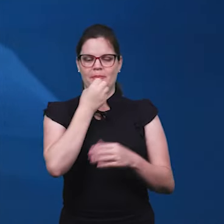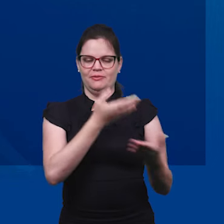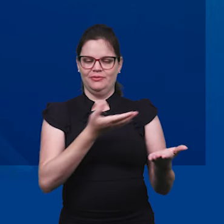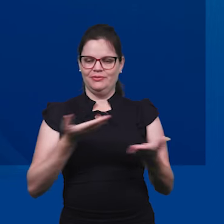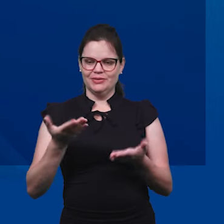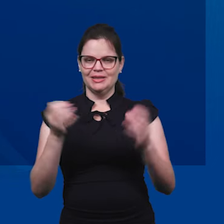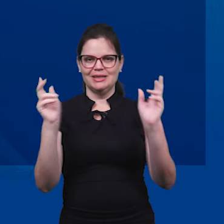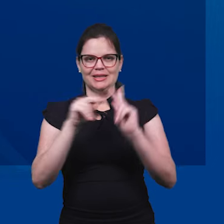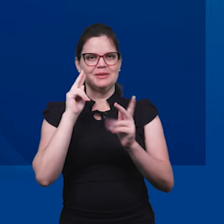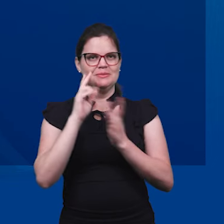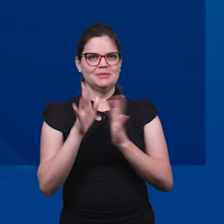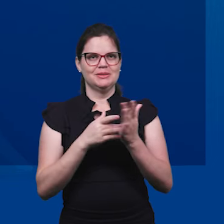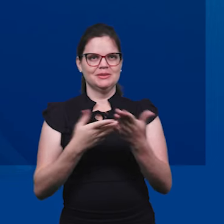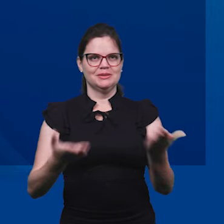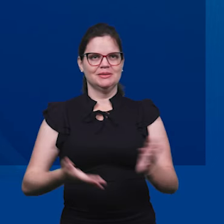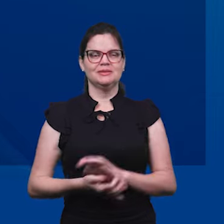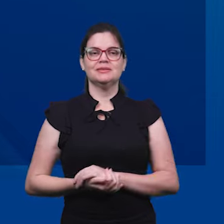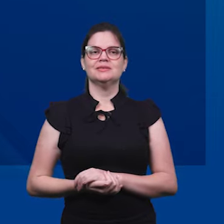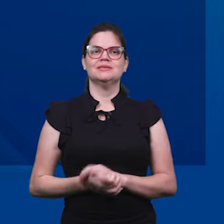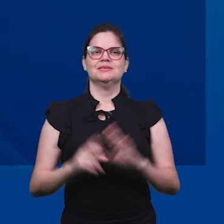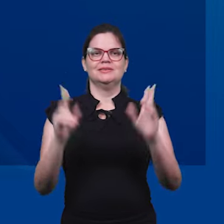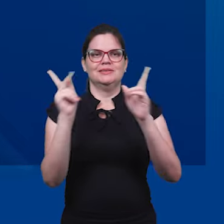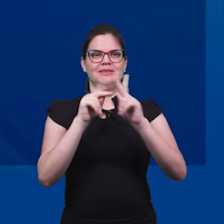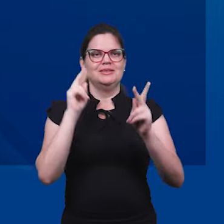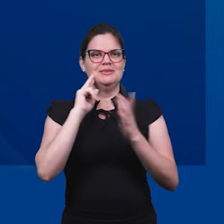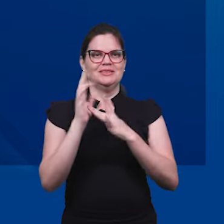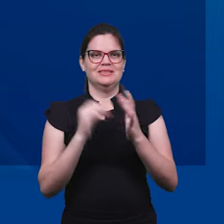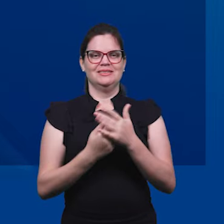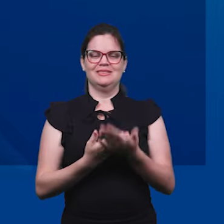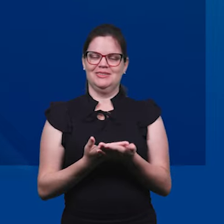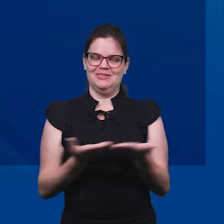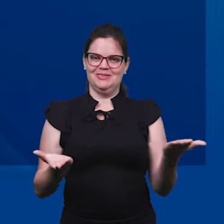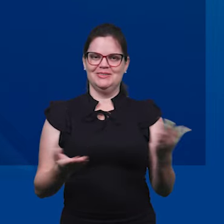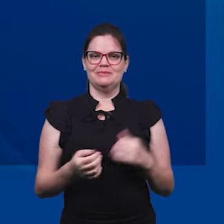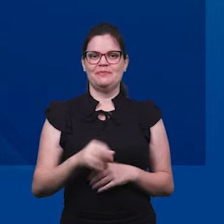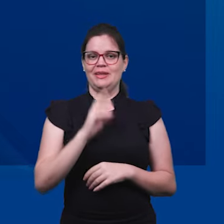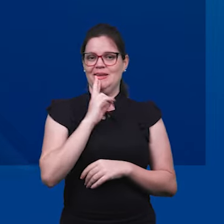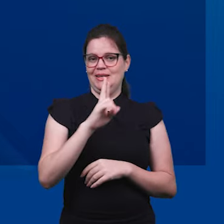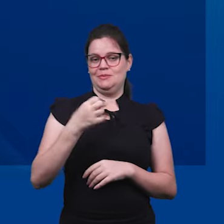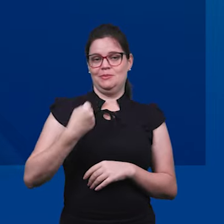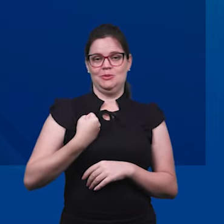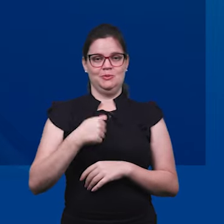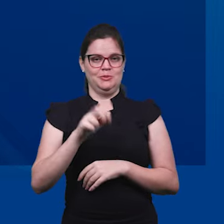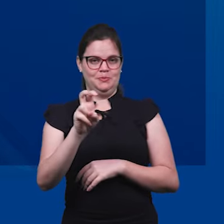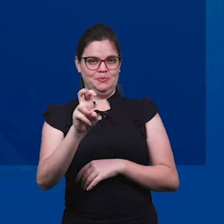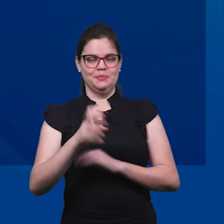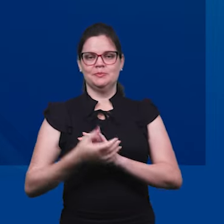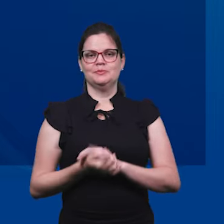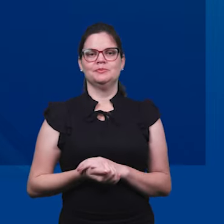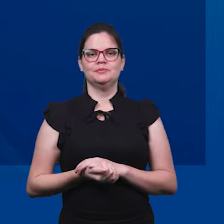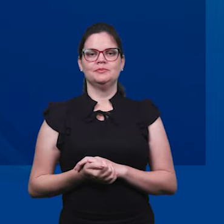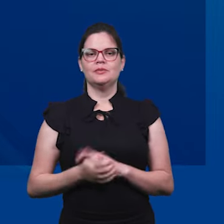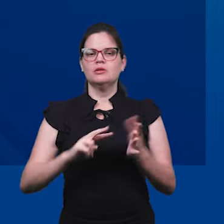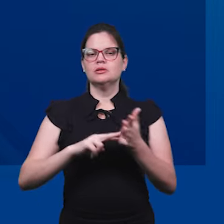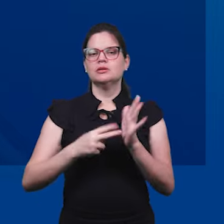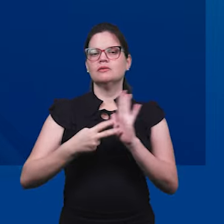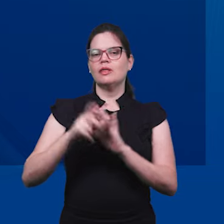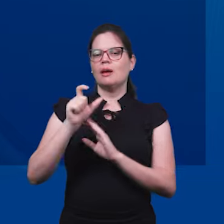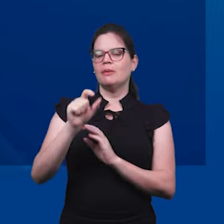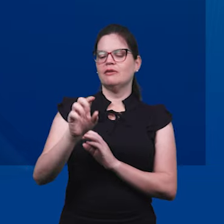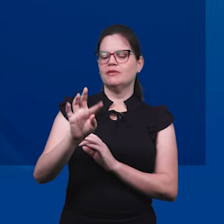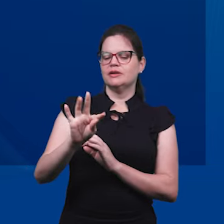Senhor. A paz, Senhor Jesus, irmãos. Respondendo aqui a pergunta 5, o significado do nome Tiatira